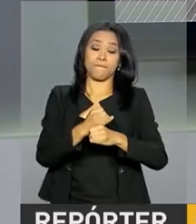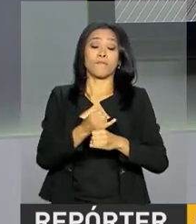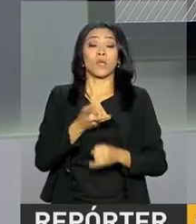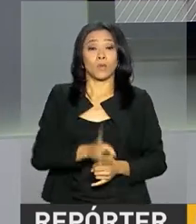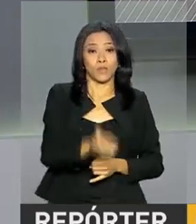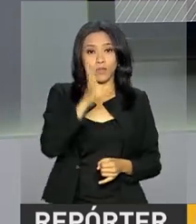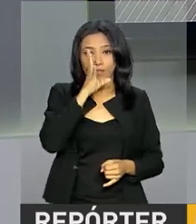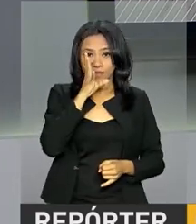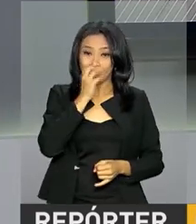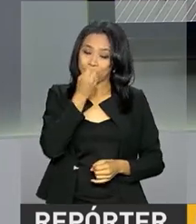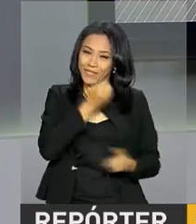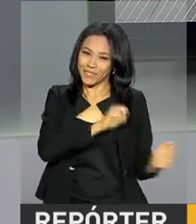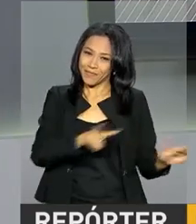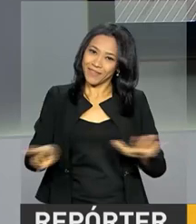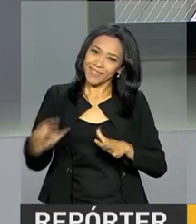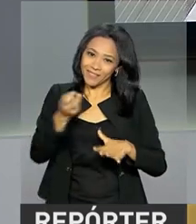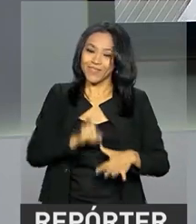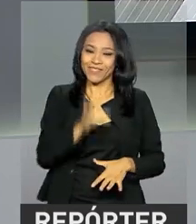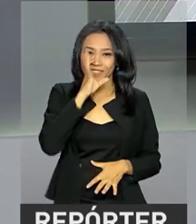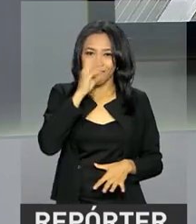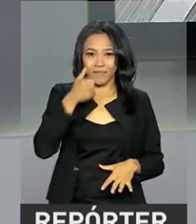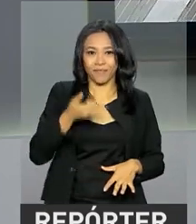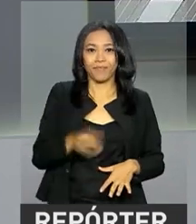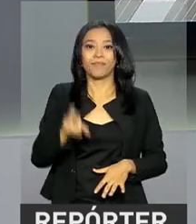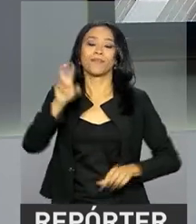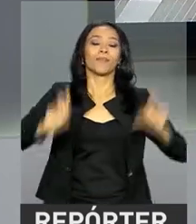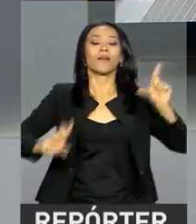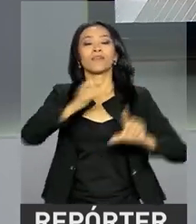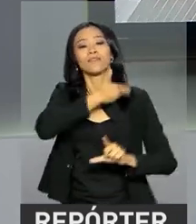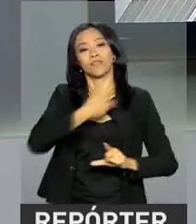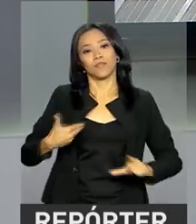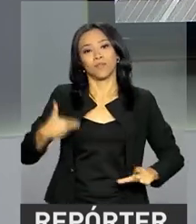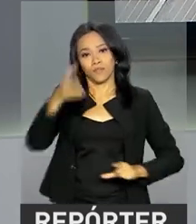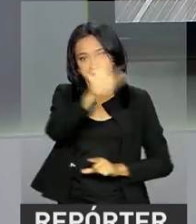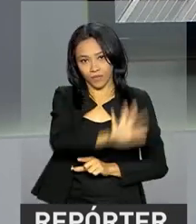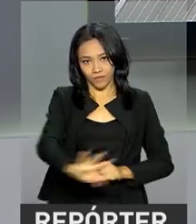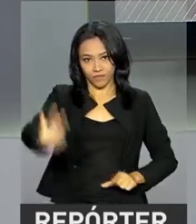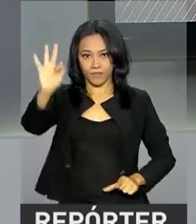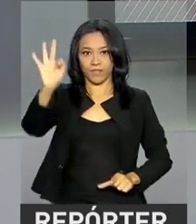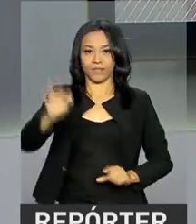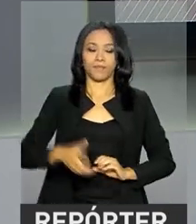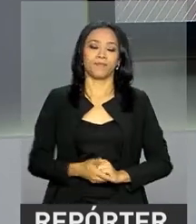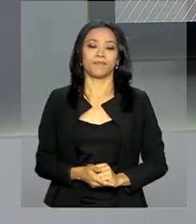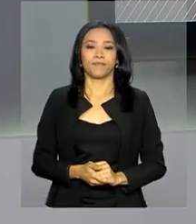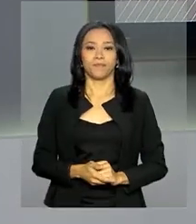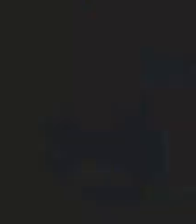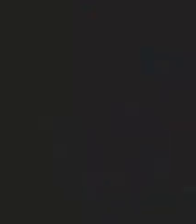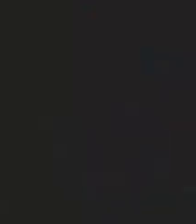internet. Uma boa semana para você e continue com a gente aqui na NBR, a TV do Governo